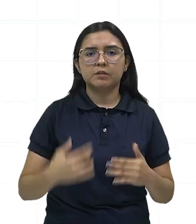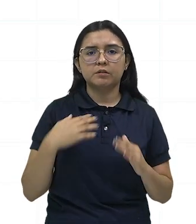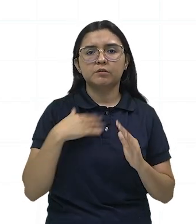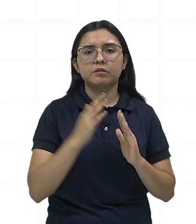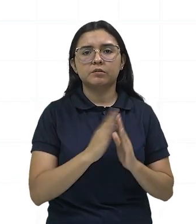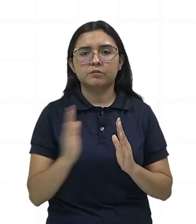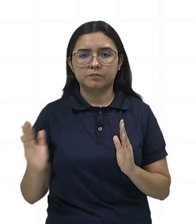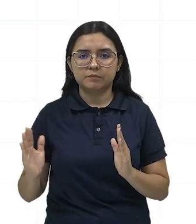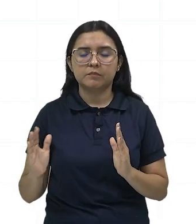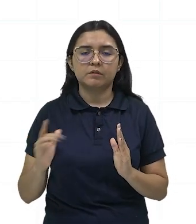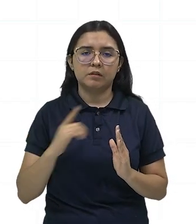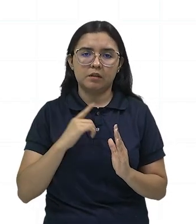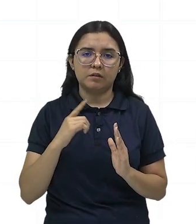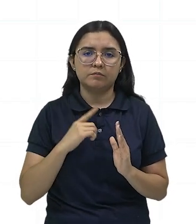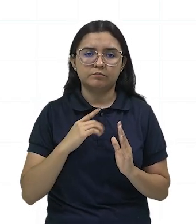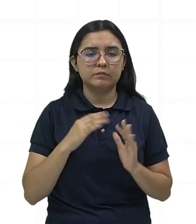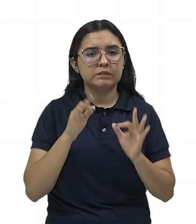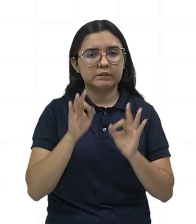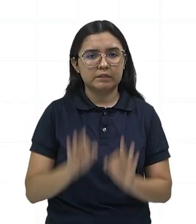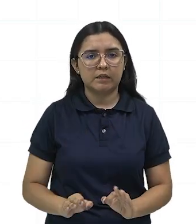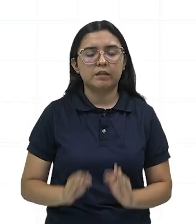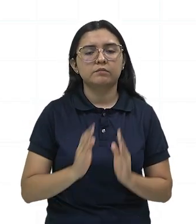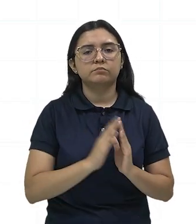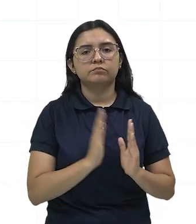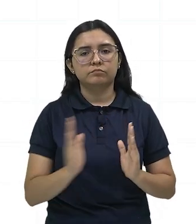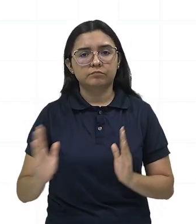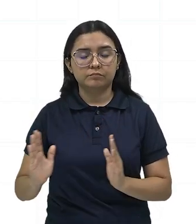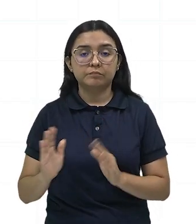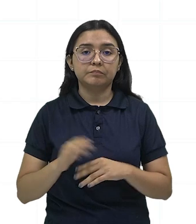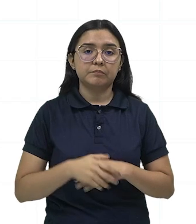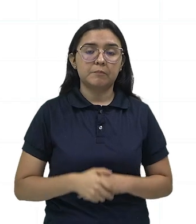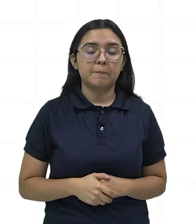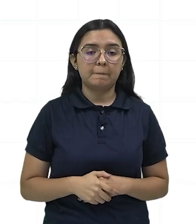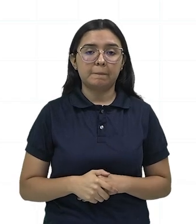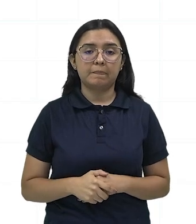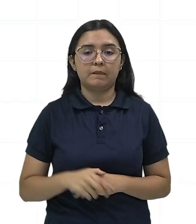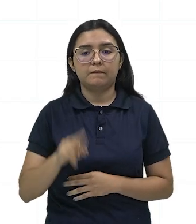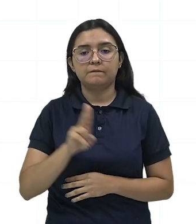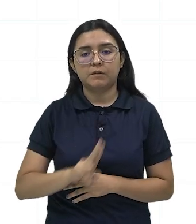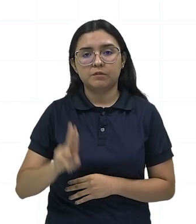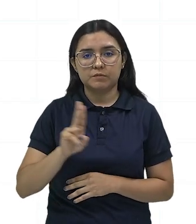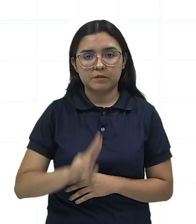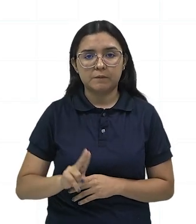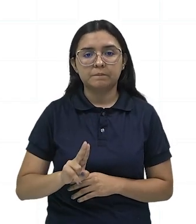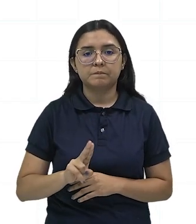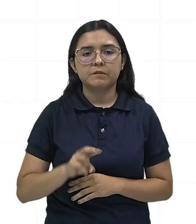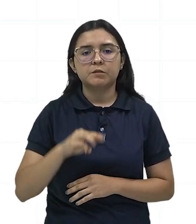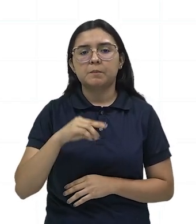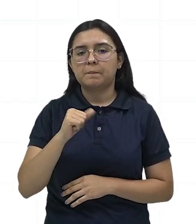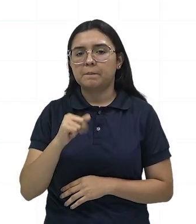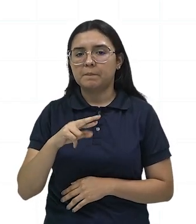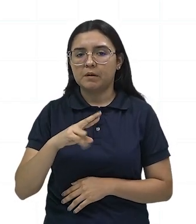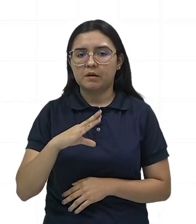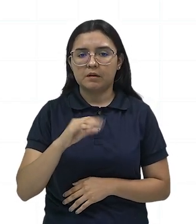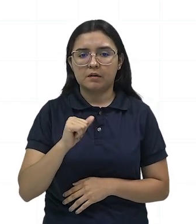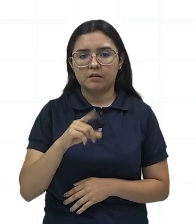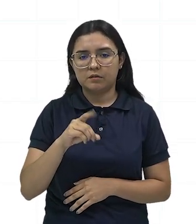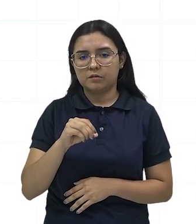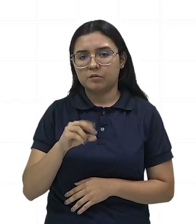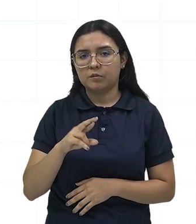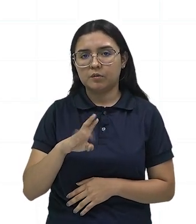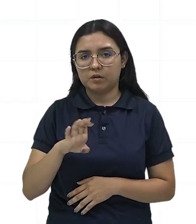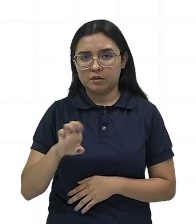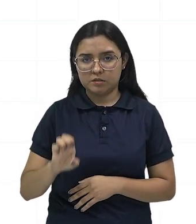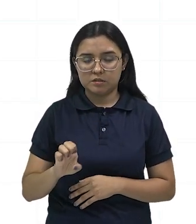sobre seguir uma sequência exata de eventos. E você vai utilizar esses marcadores textuais